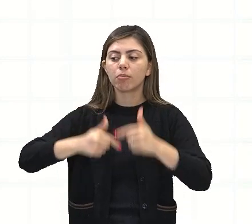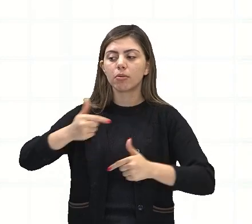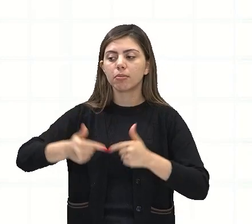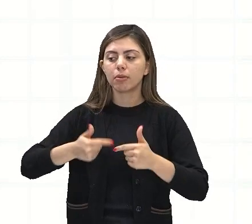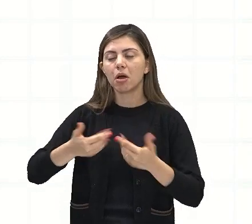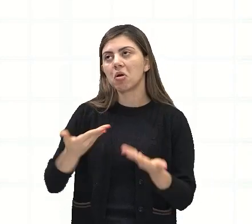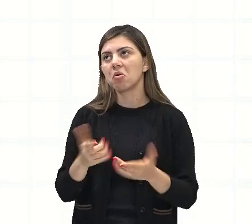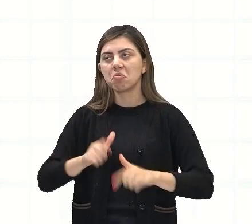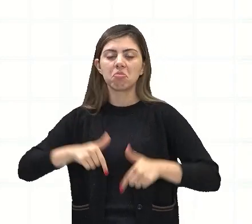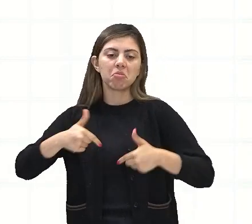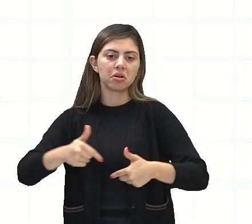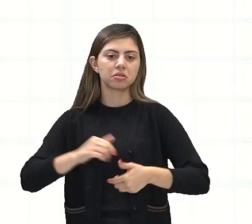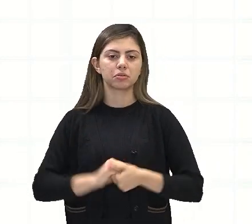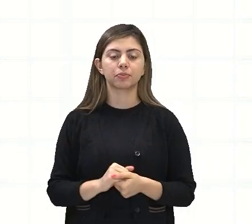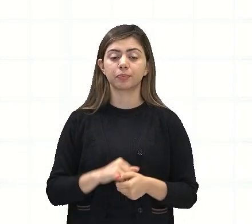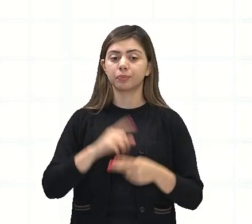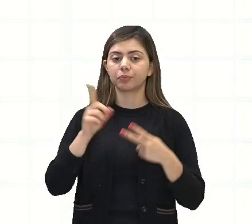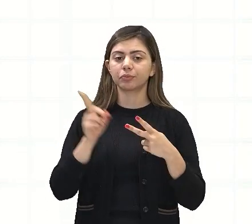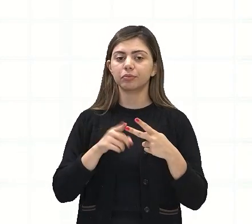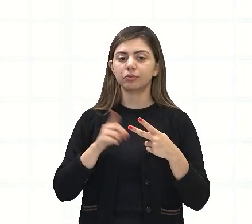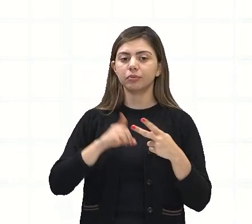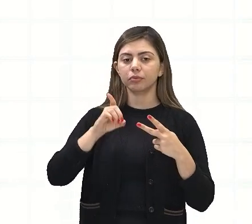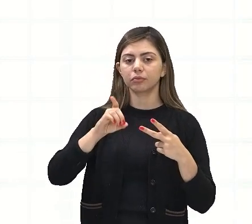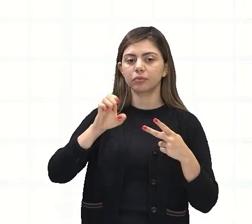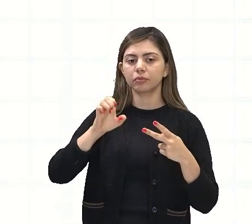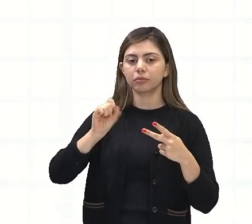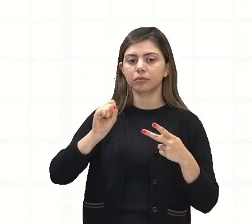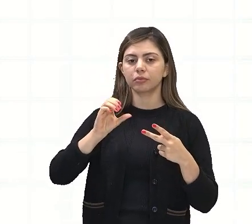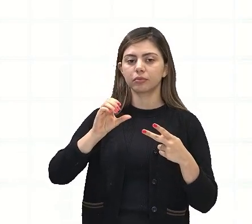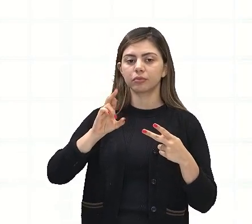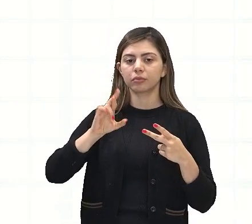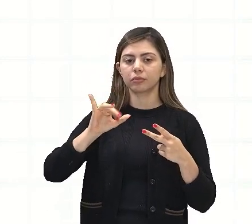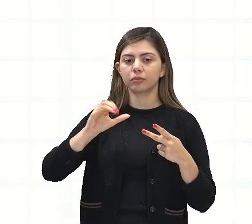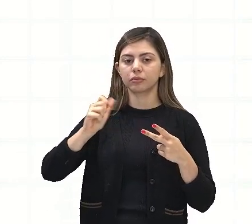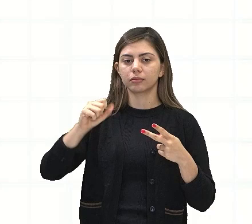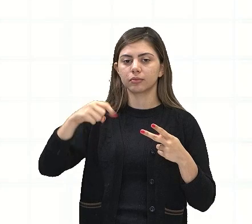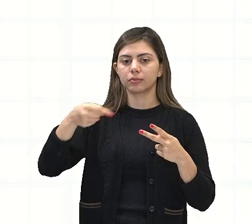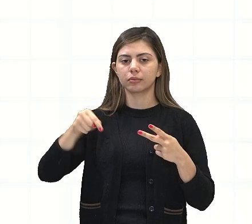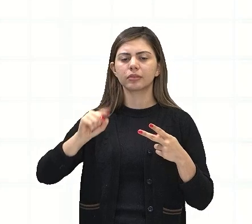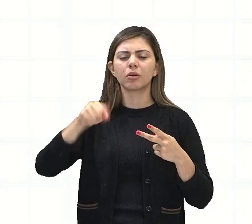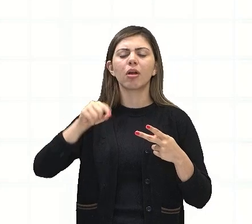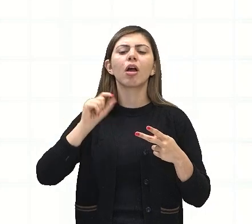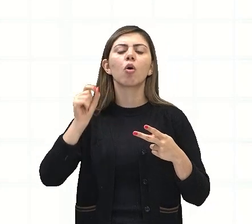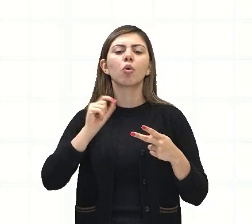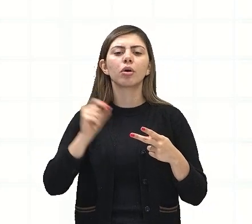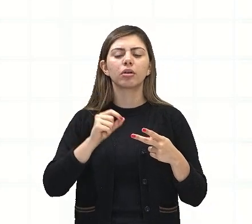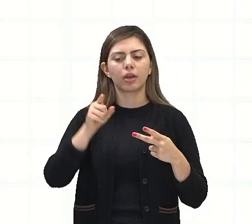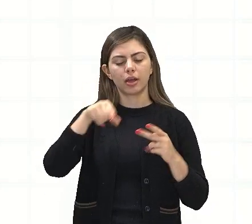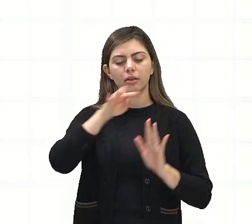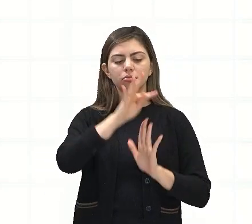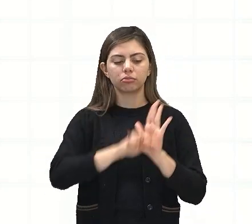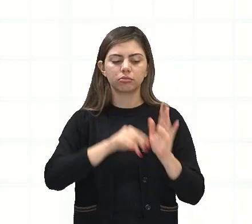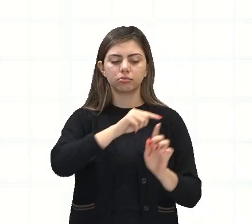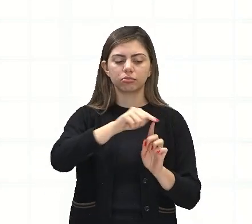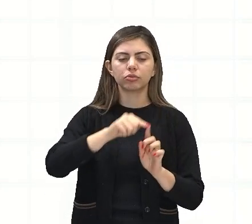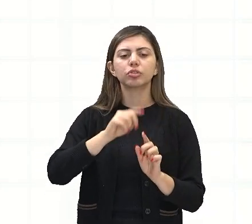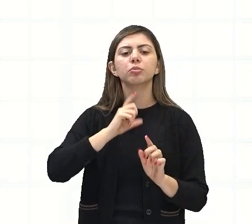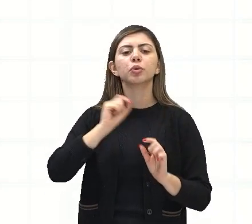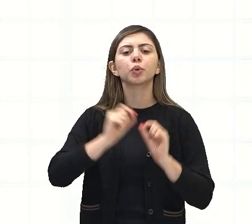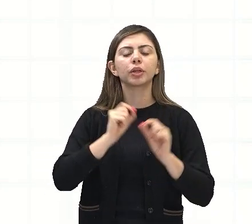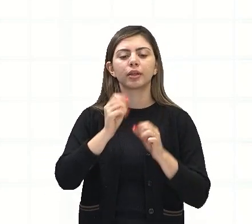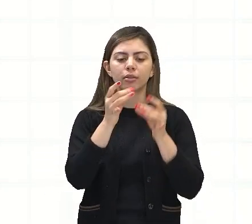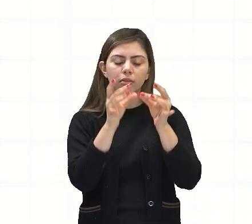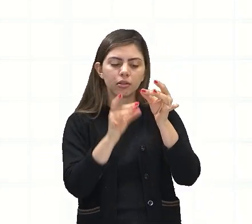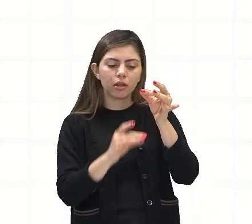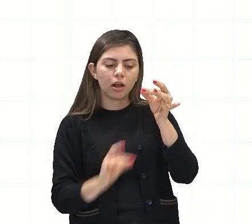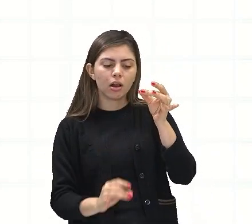procedimento, determinada ação. A tipologia descrição, é o tipo textual, então, o texto detalhado